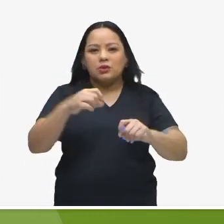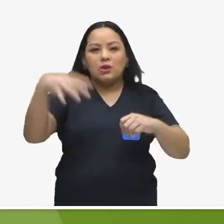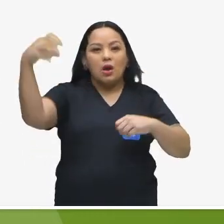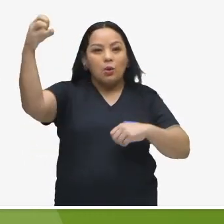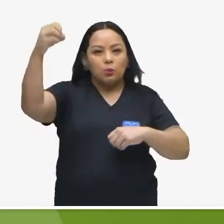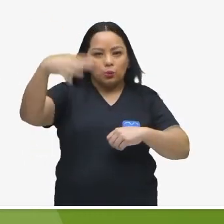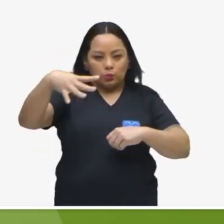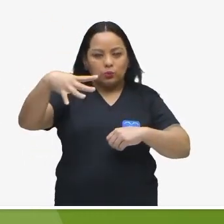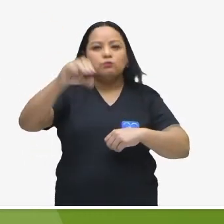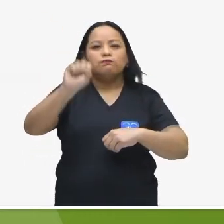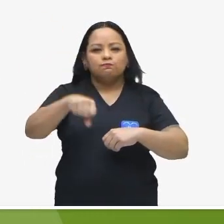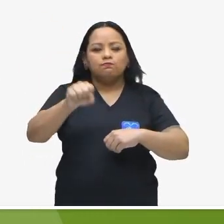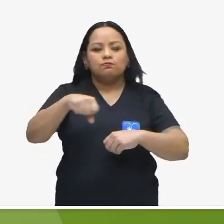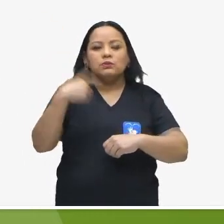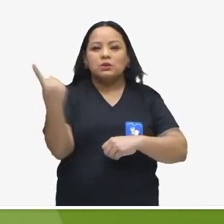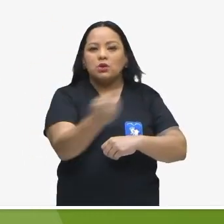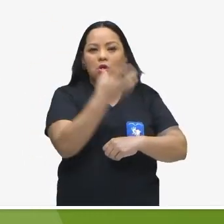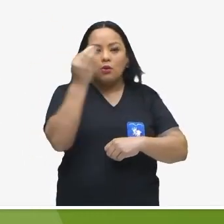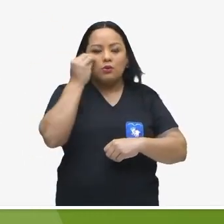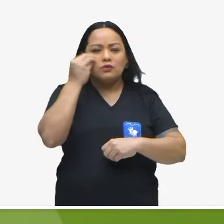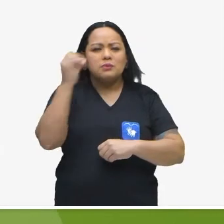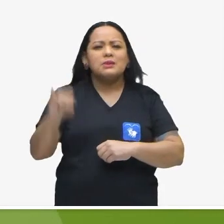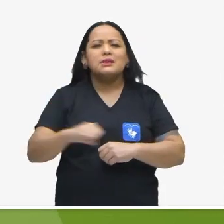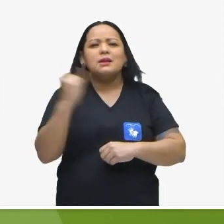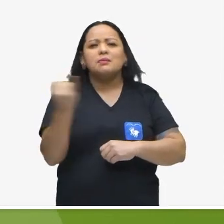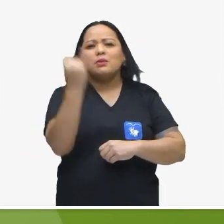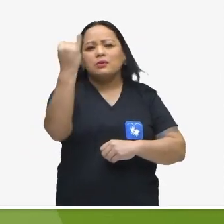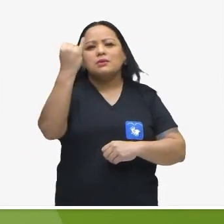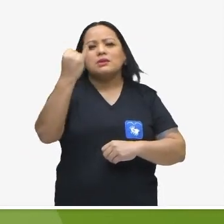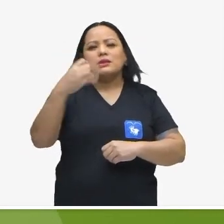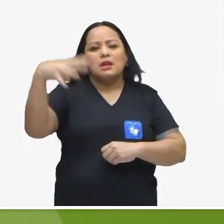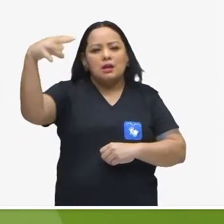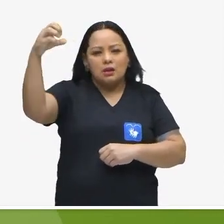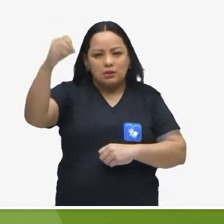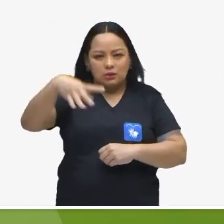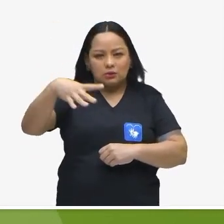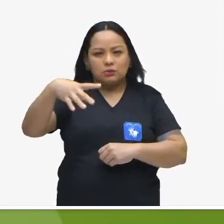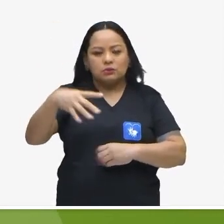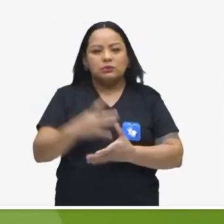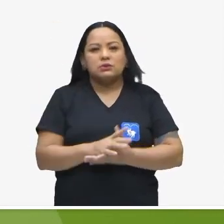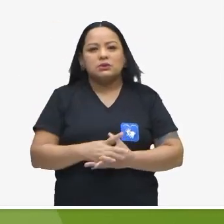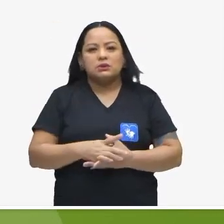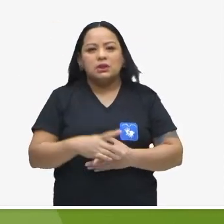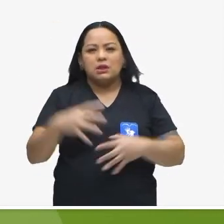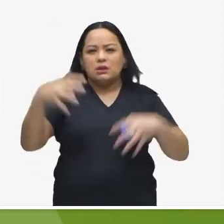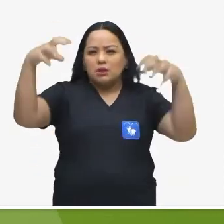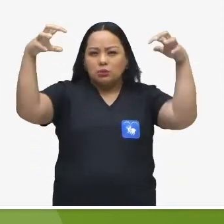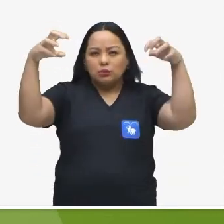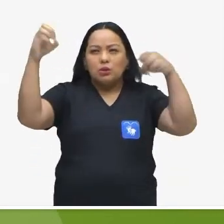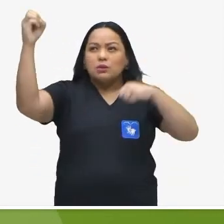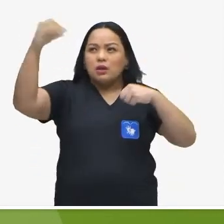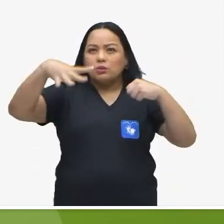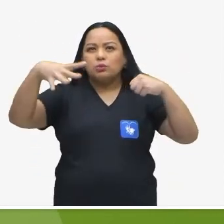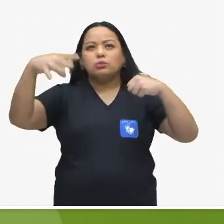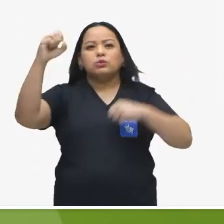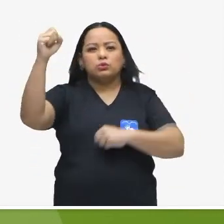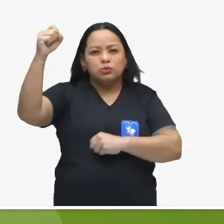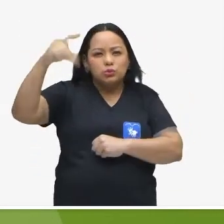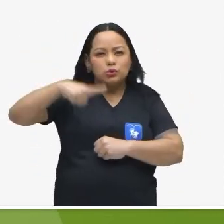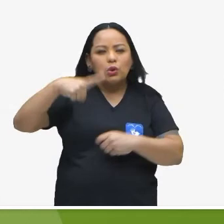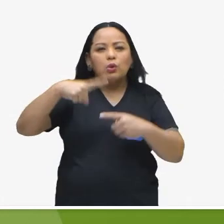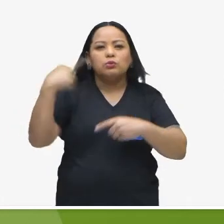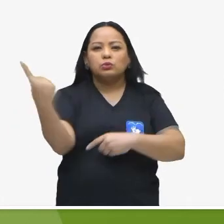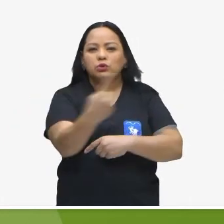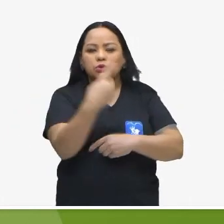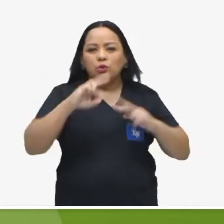luz, né? Nós vimos a importância da luz, da radiação da luz solar para nós seres